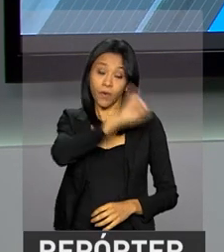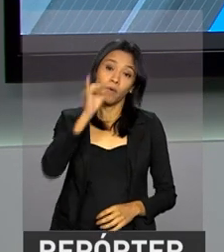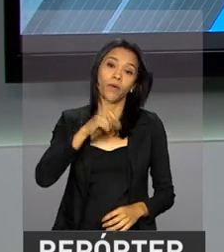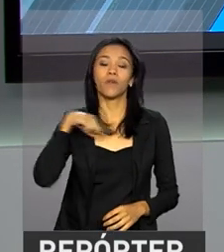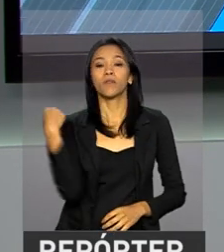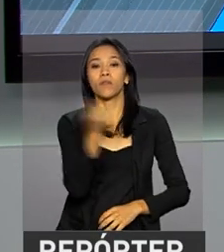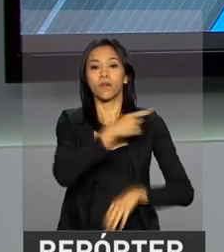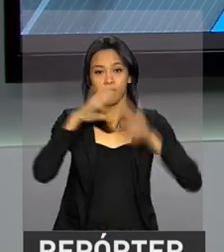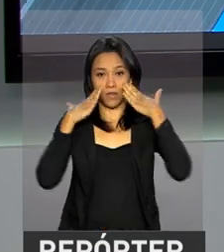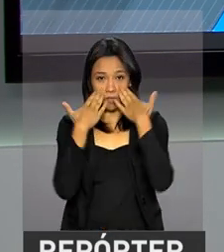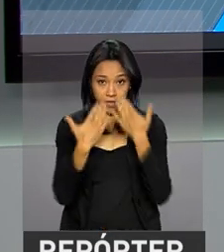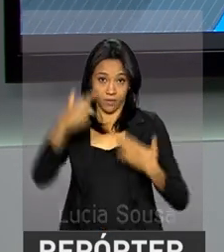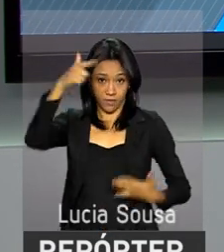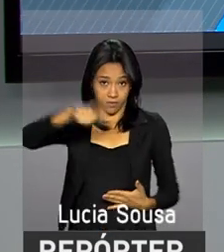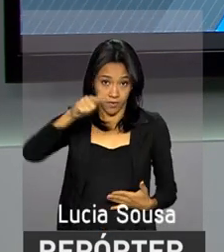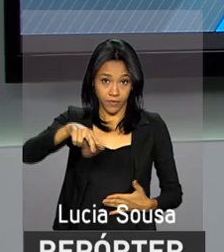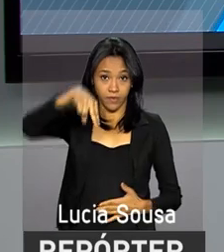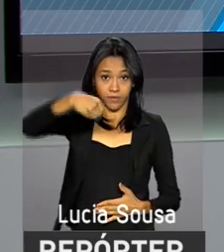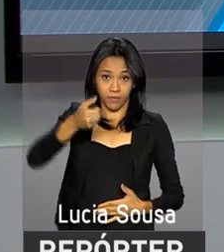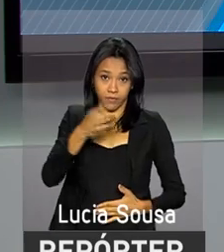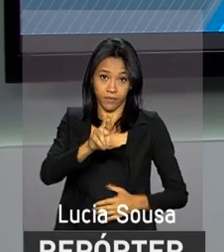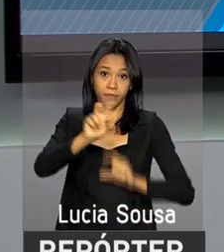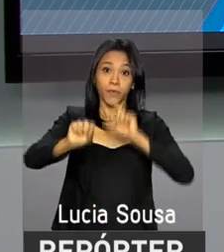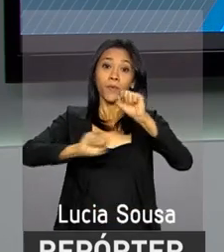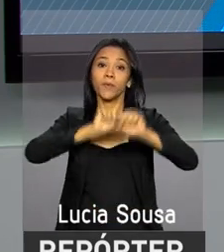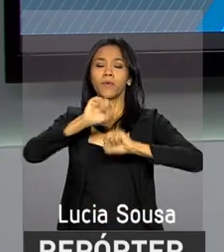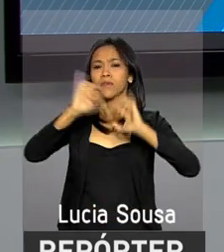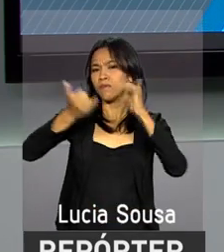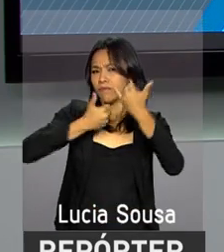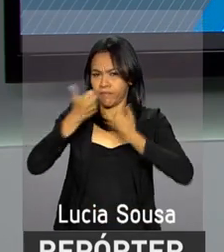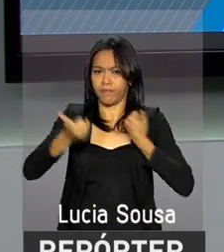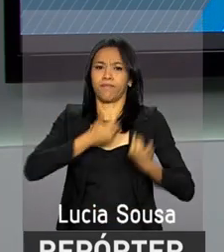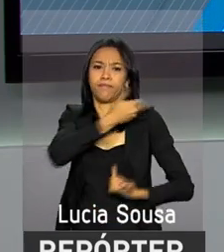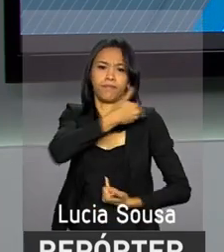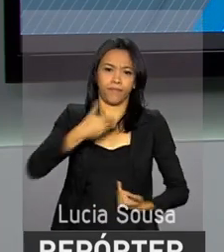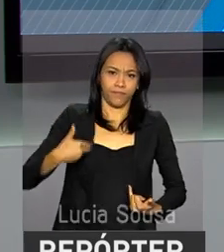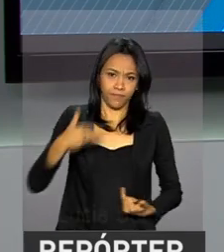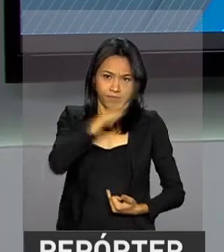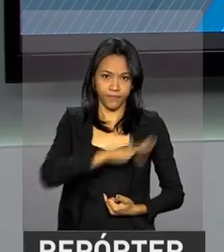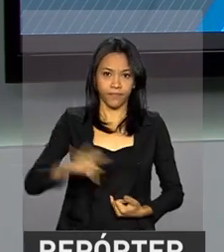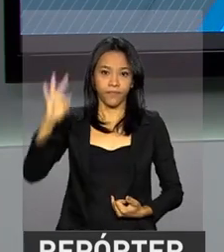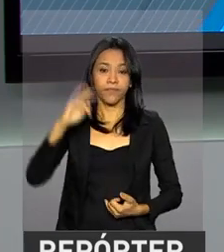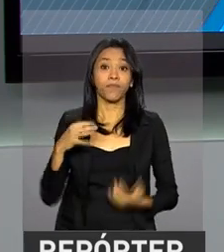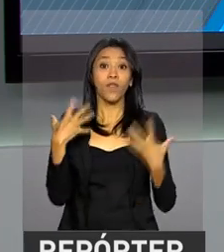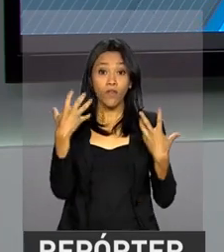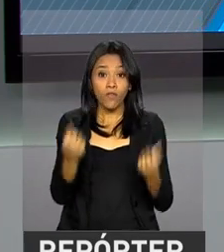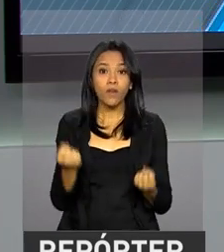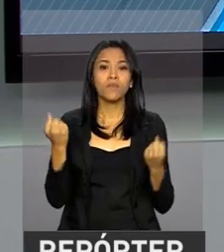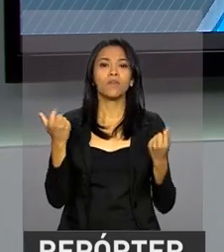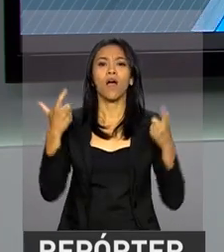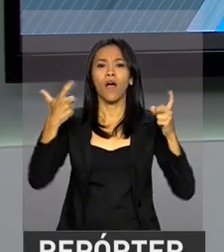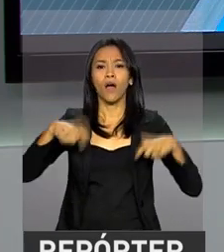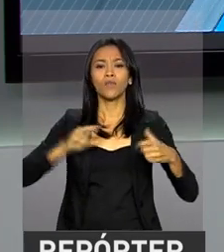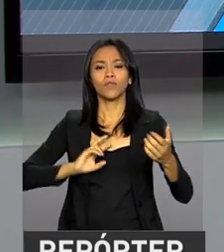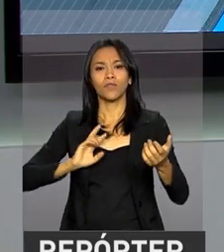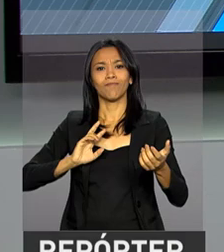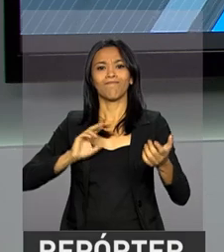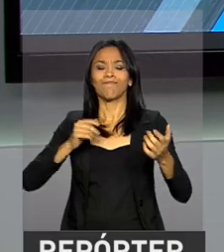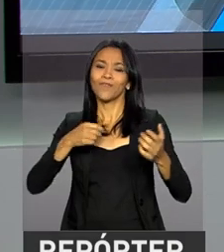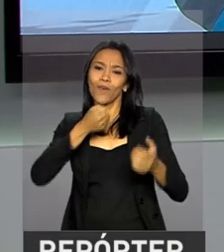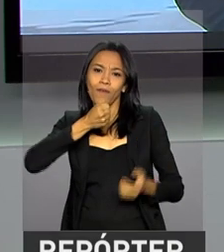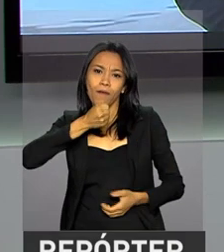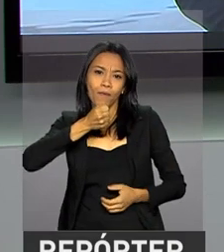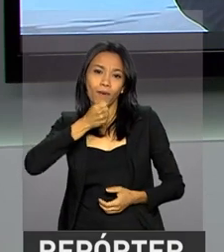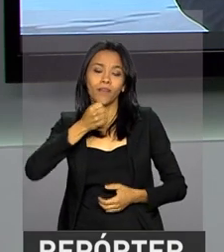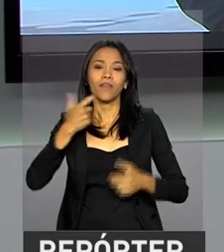Olá, estamos de volta com o repórter NBR, que traz as notícias do governo federal. Vamos voltar a falar com o repórter Ney Pereira, que